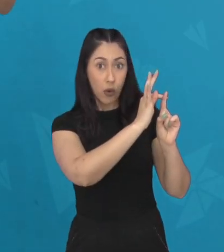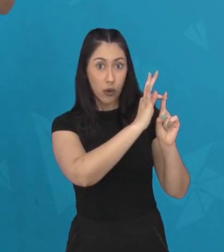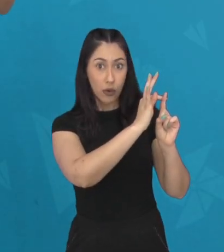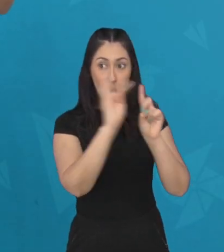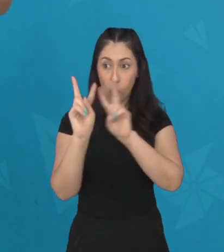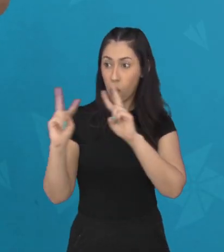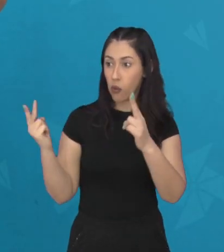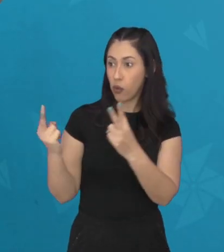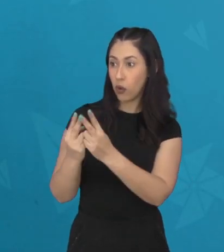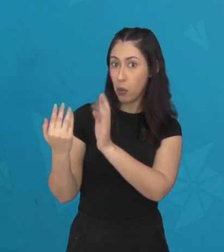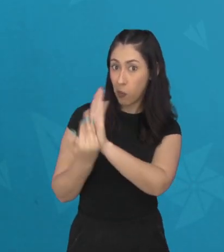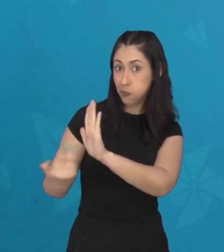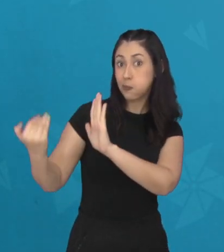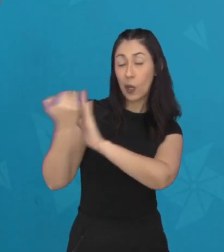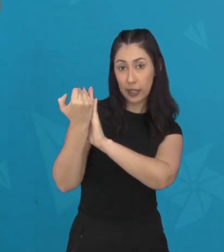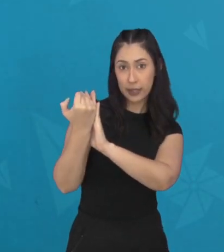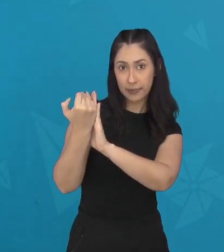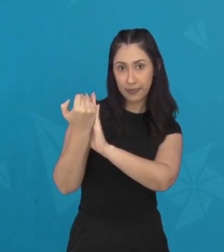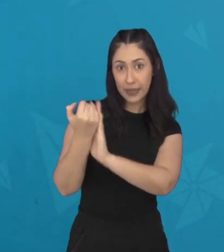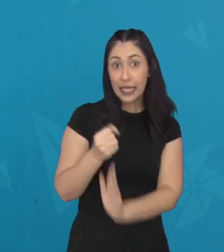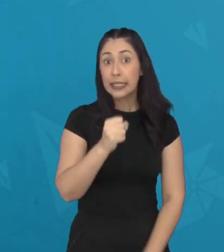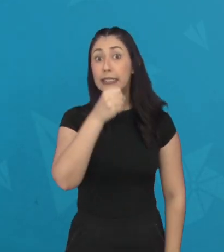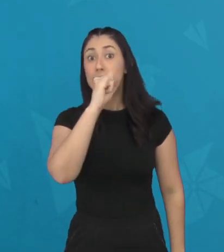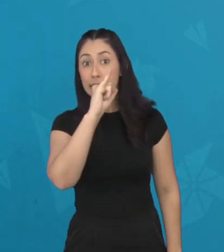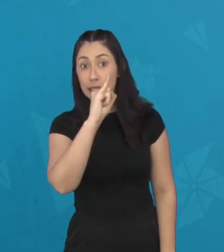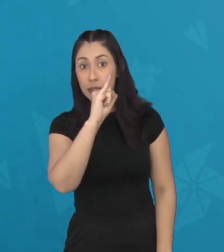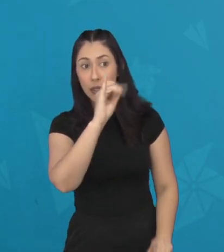volume também vai diminuir. Tudo bem?